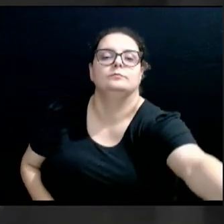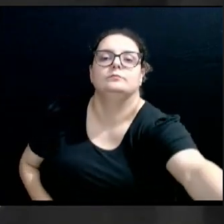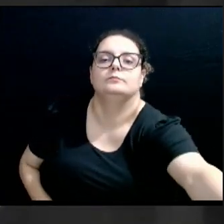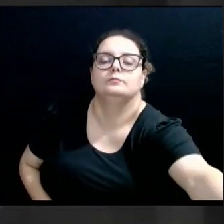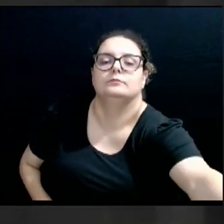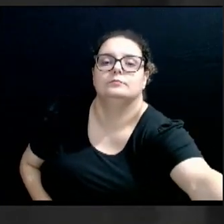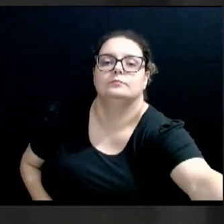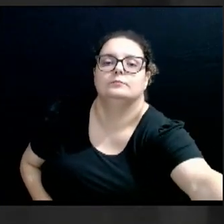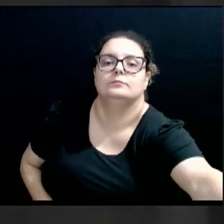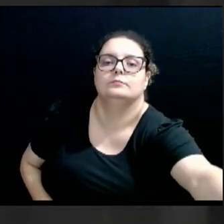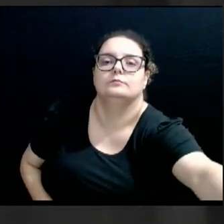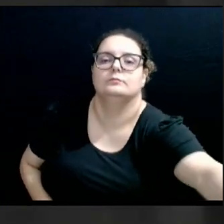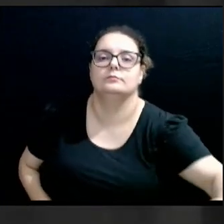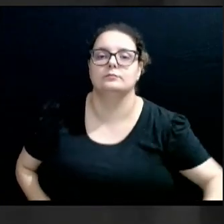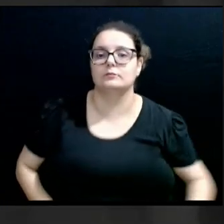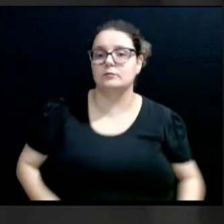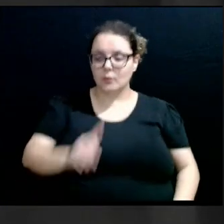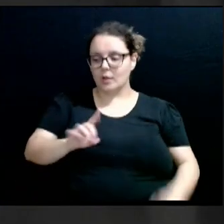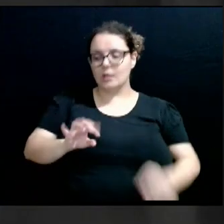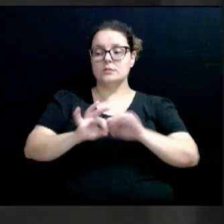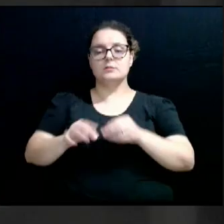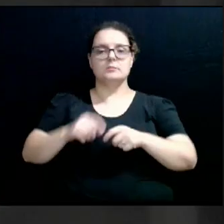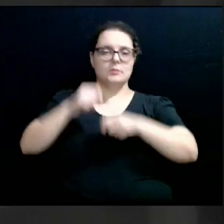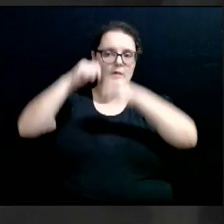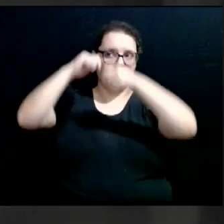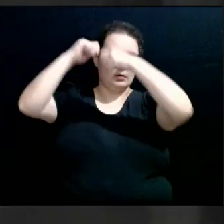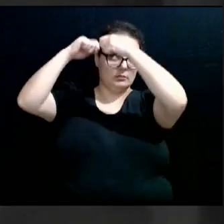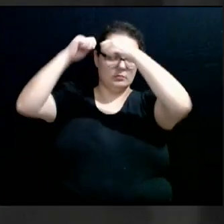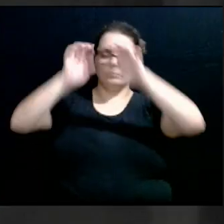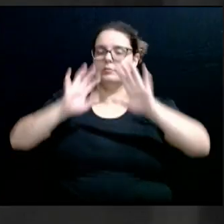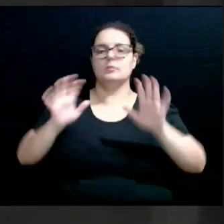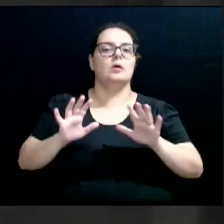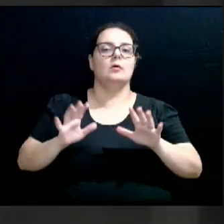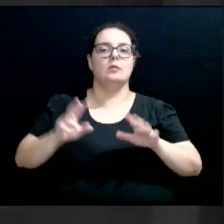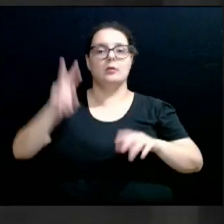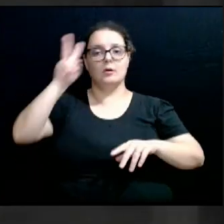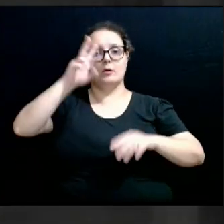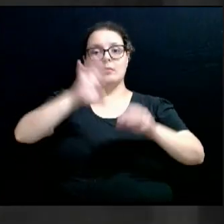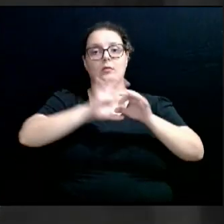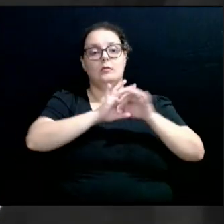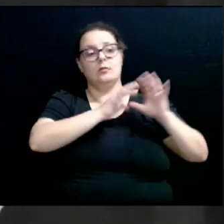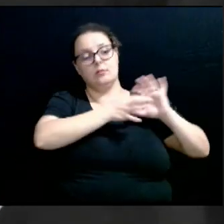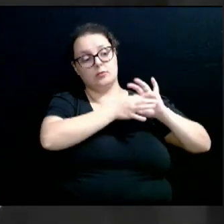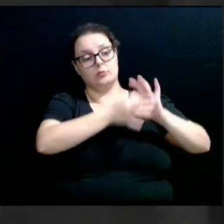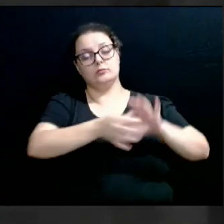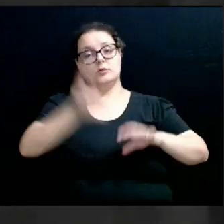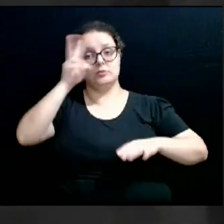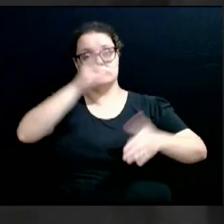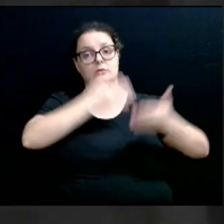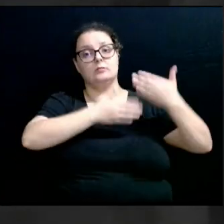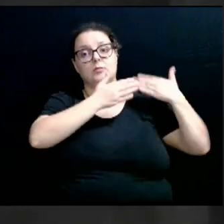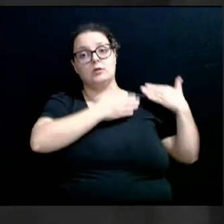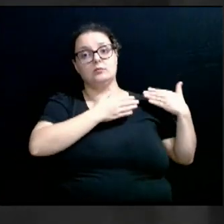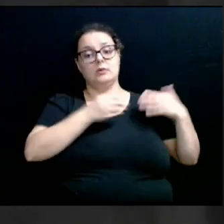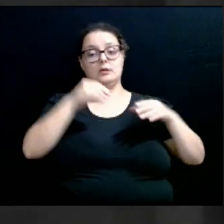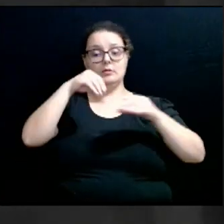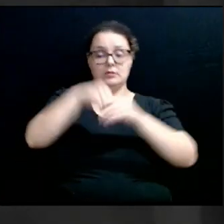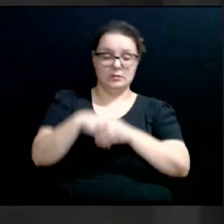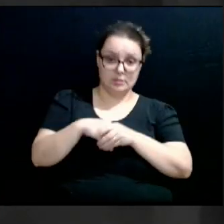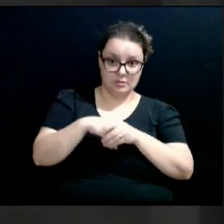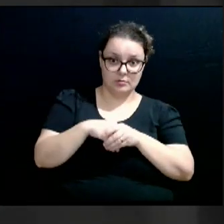simples amarração, a gente traz um contexto histórico do turbante. E aí, dentro desse contexto, a gente traz as